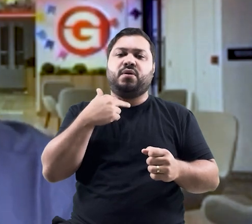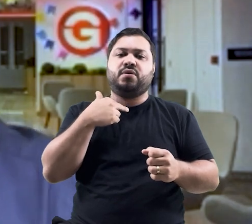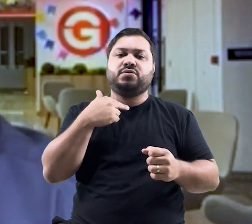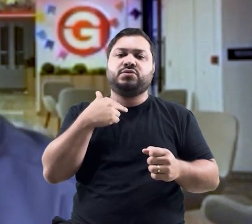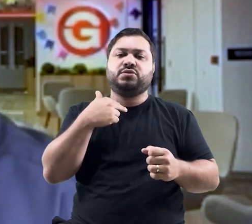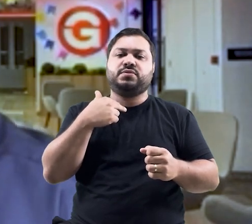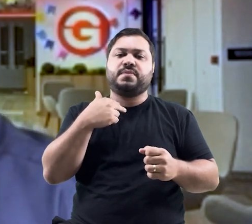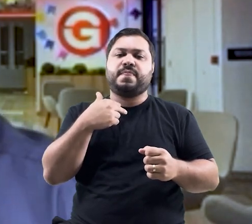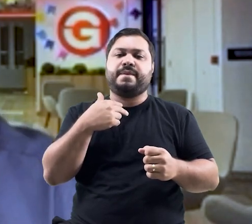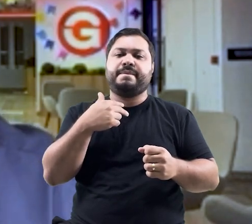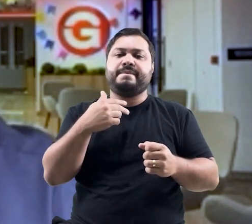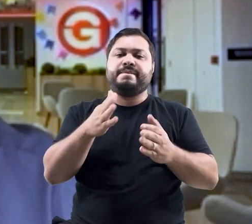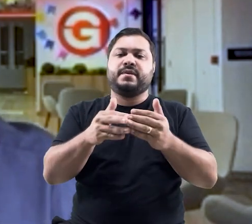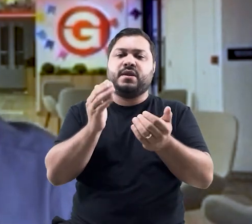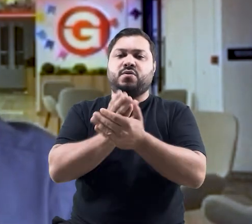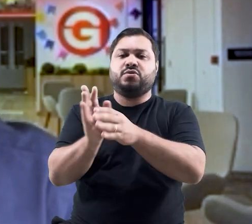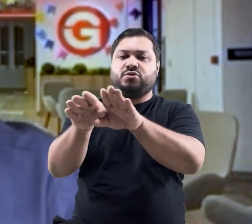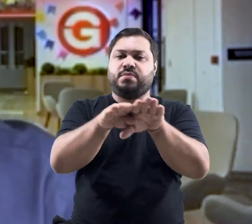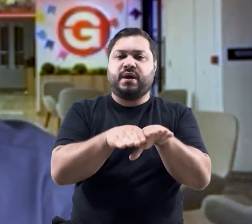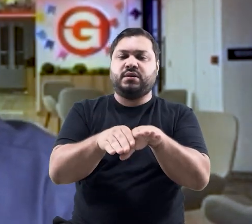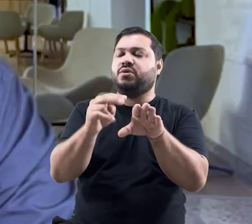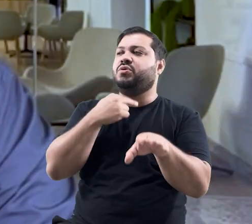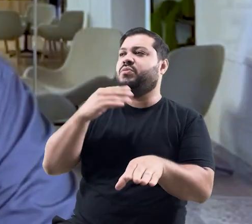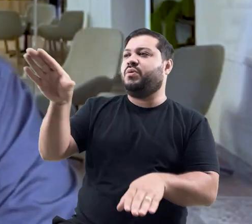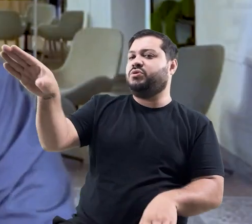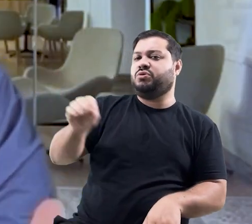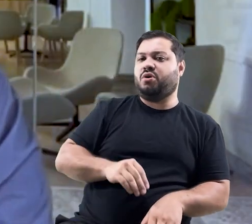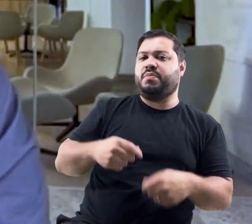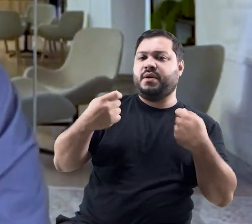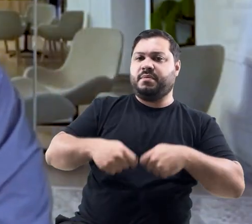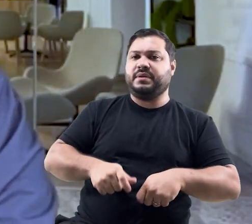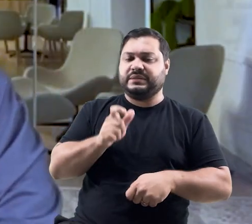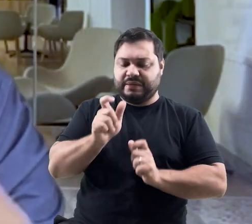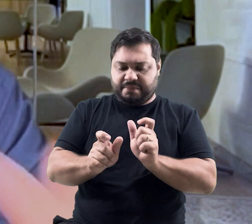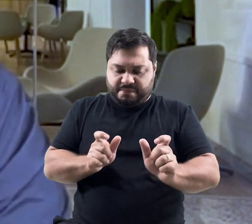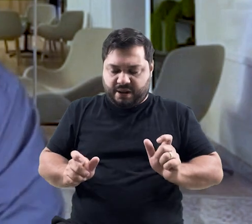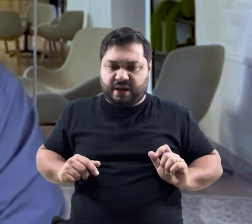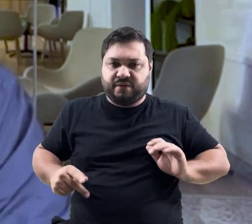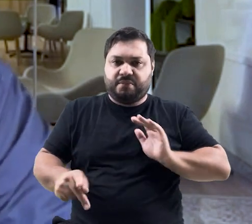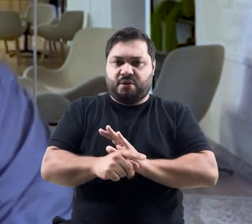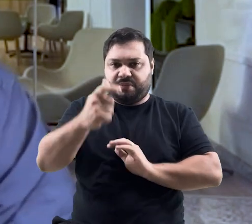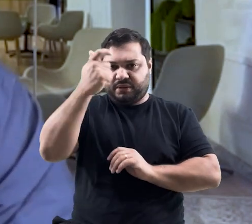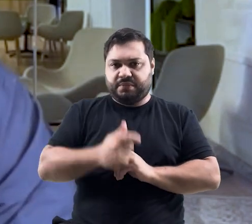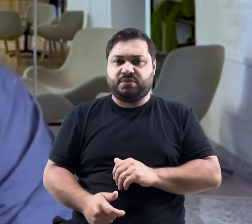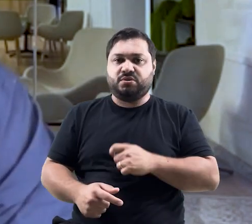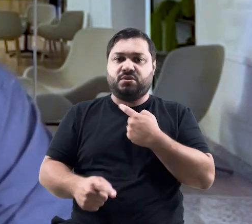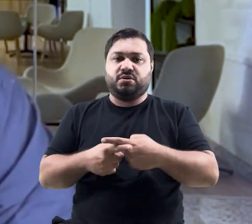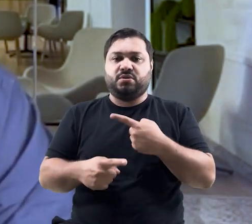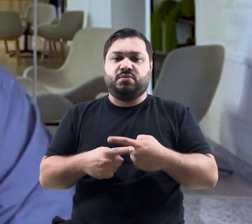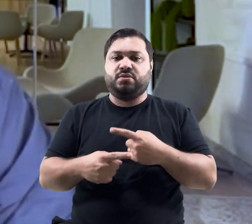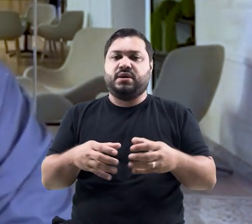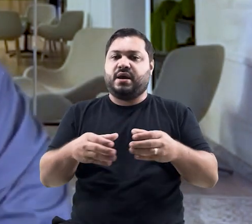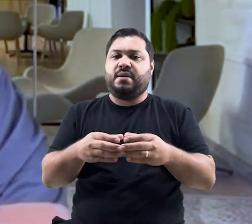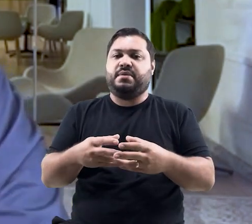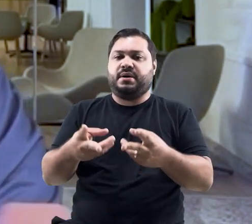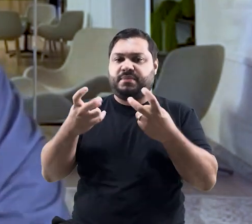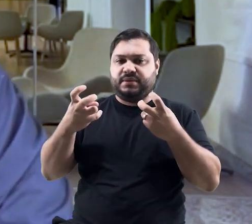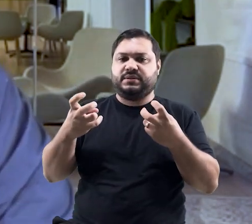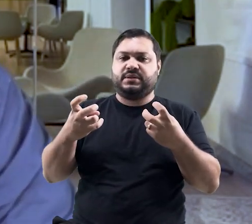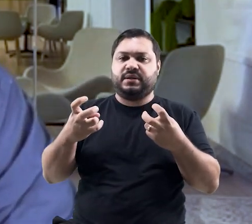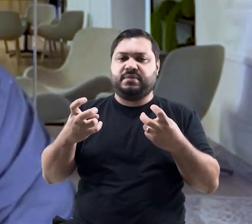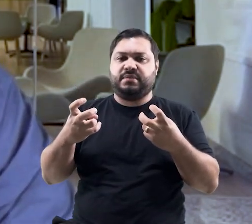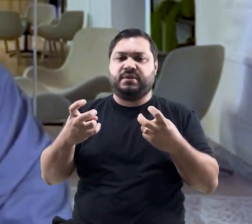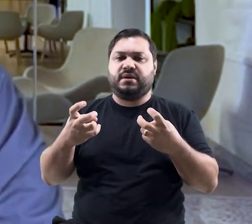não pode ser aquele tipo de recurso padrão. Ele não pode ser uma cópia, ele tem que ter as palavras próprias do candidato, porque senão a